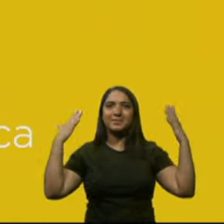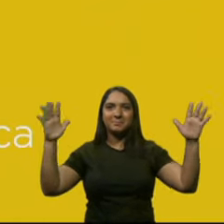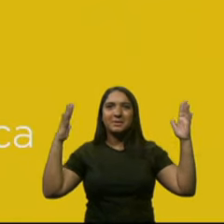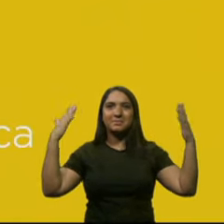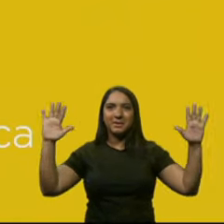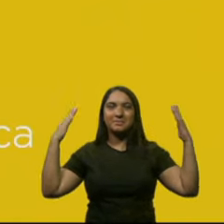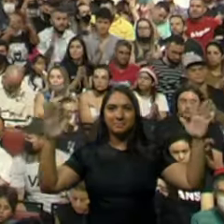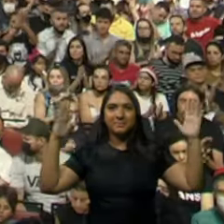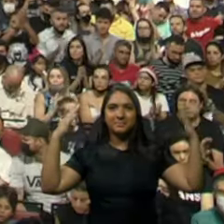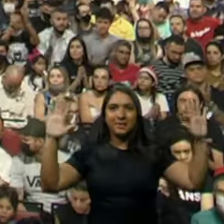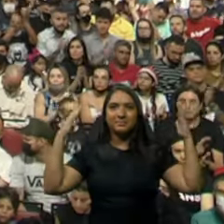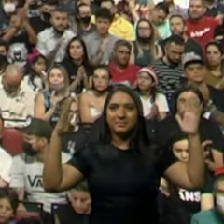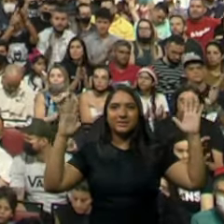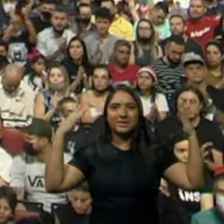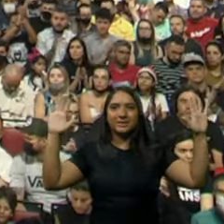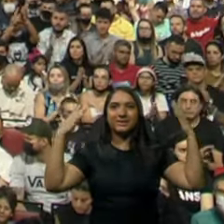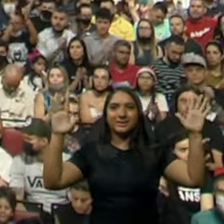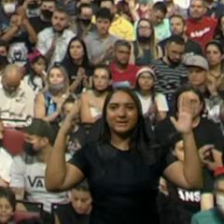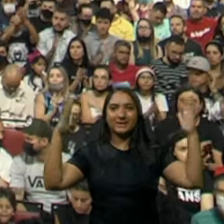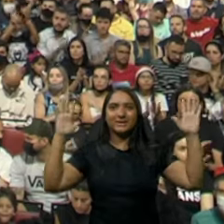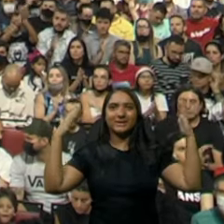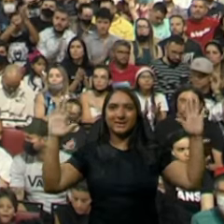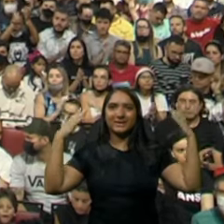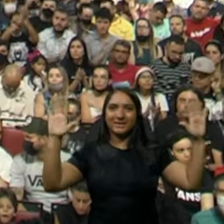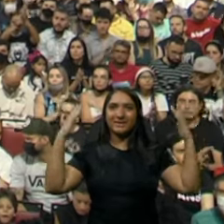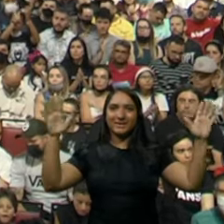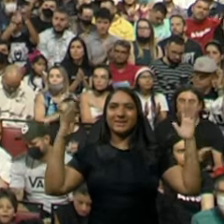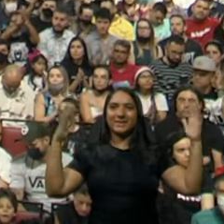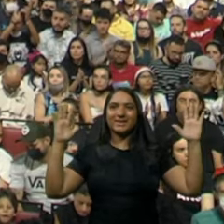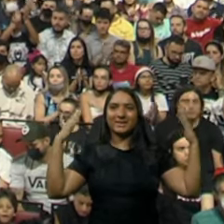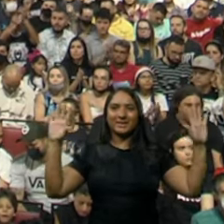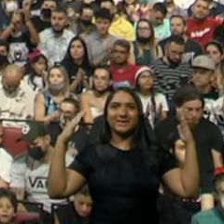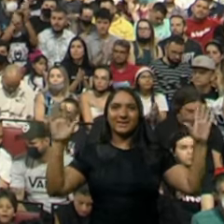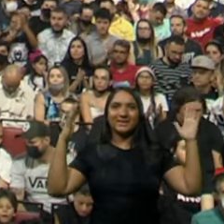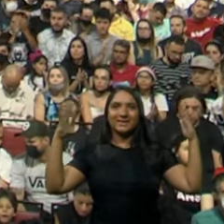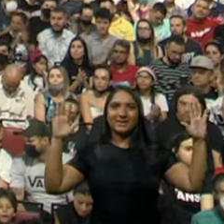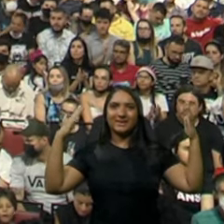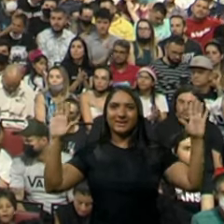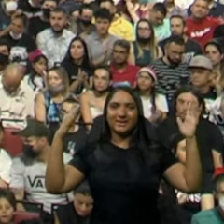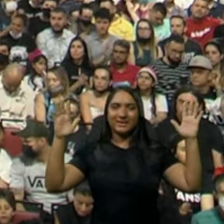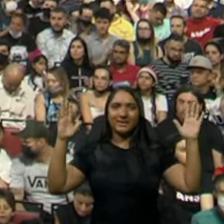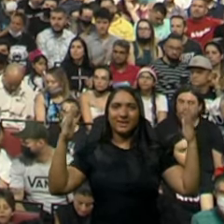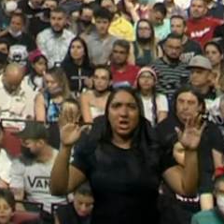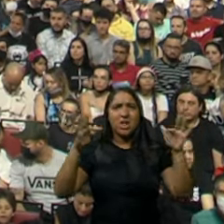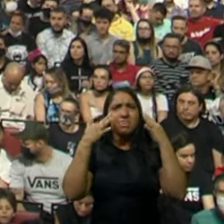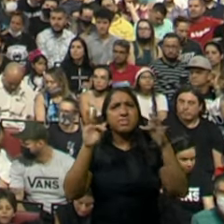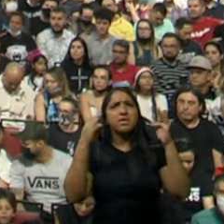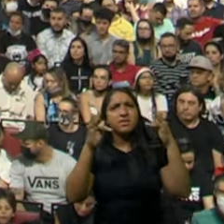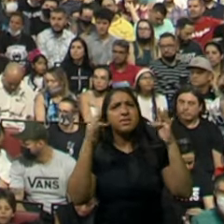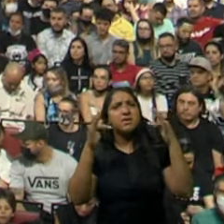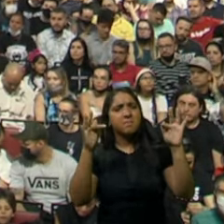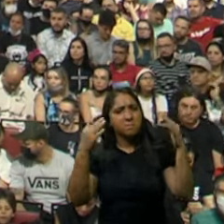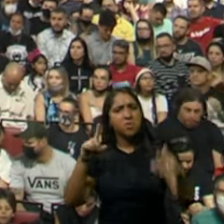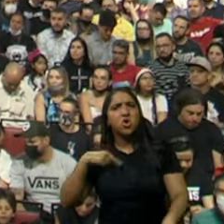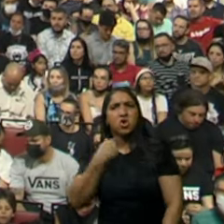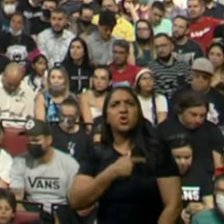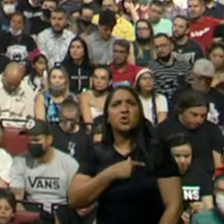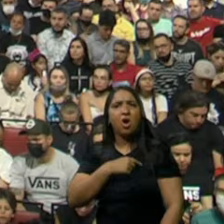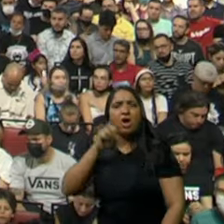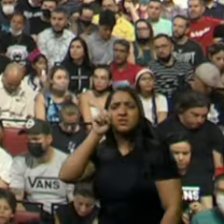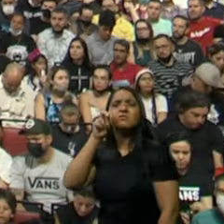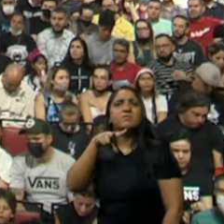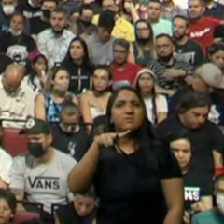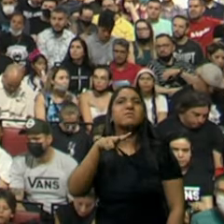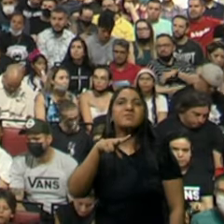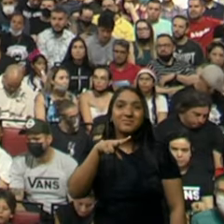lindo e maravilhoso é por causa desta frente nós escutamos um testemunho aqui de uma moçambicana